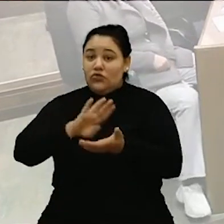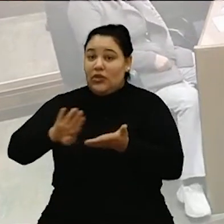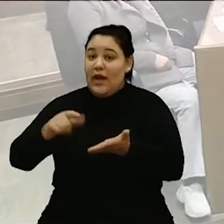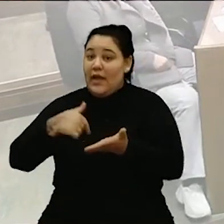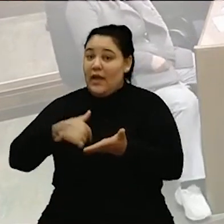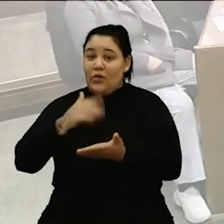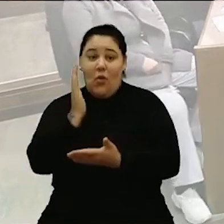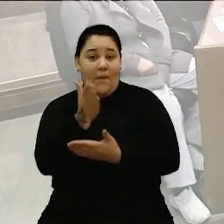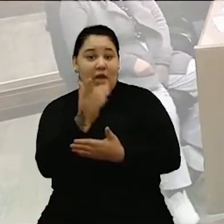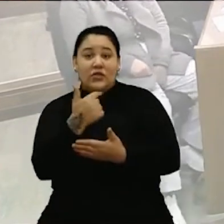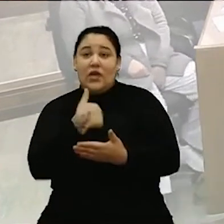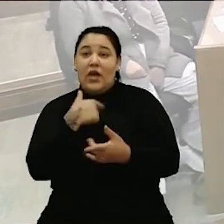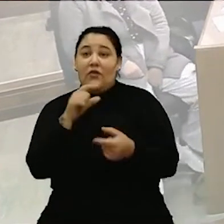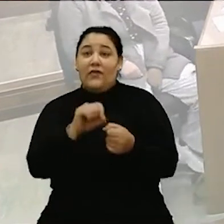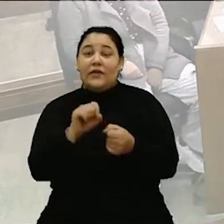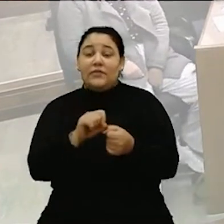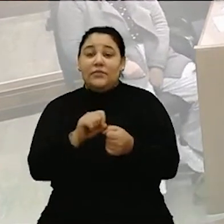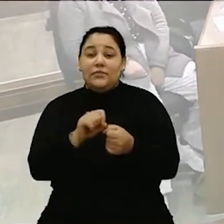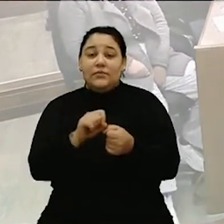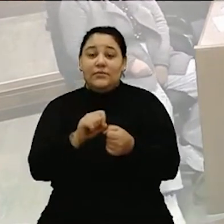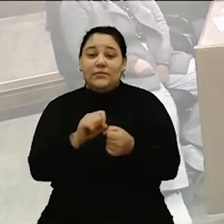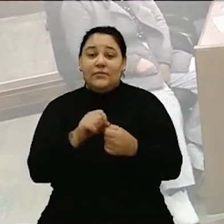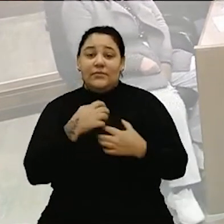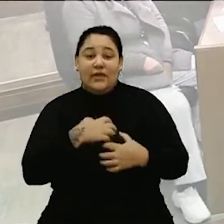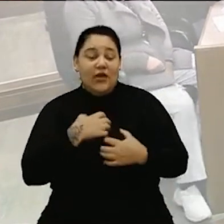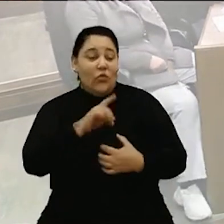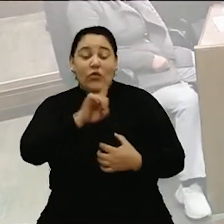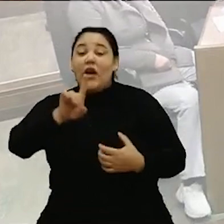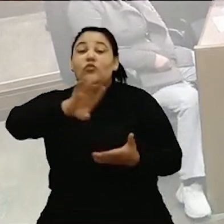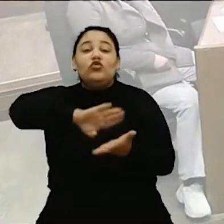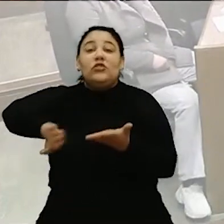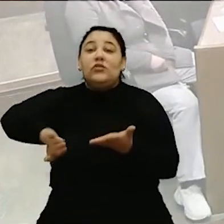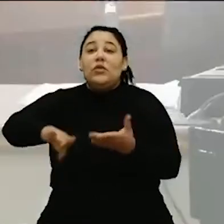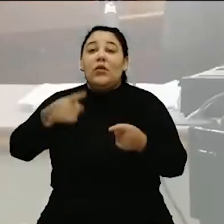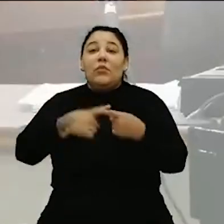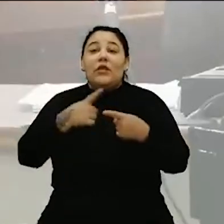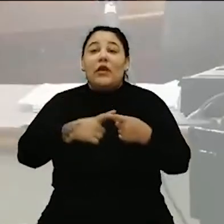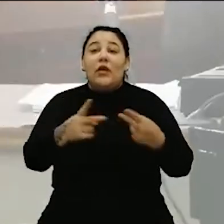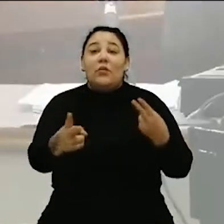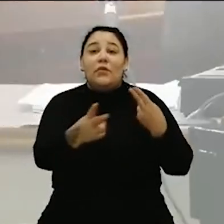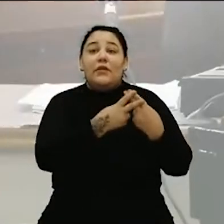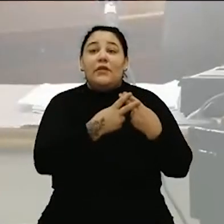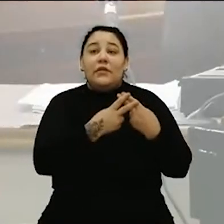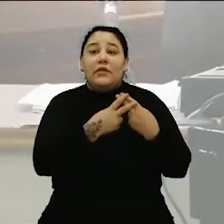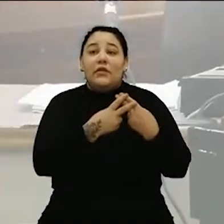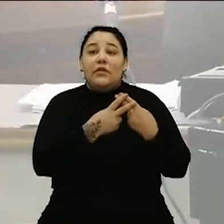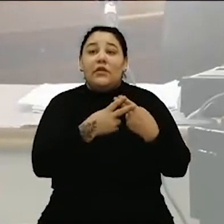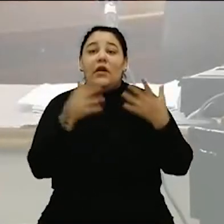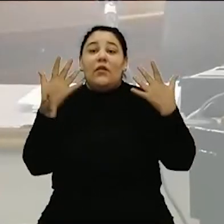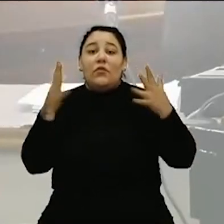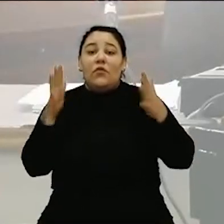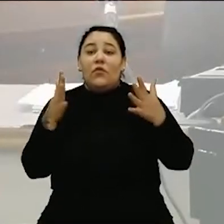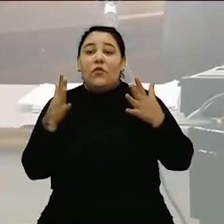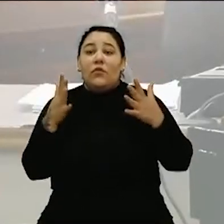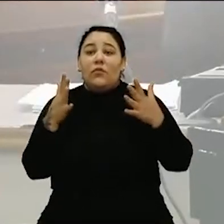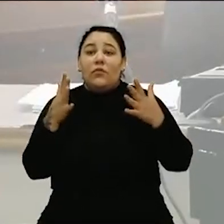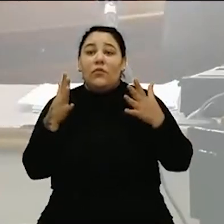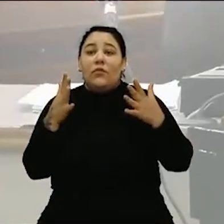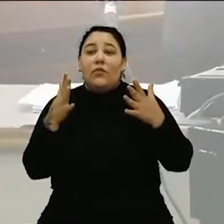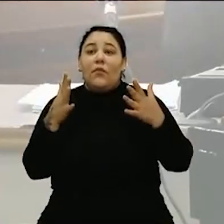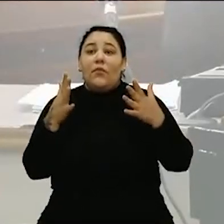Nossa, que braba. Não vou retirar, porque tinha os presidiários comemorando o